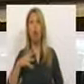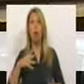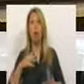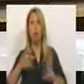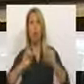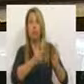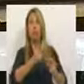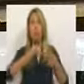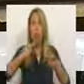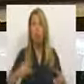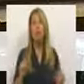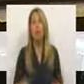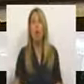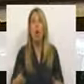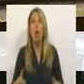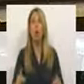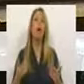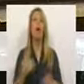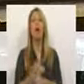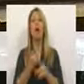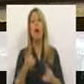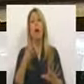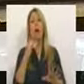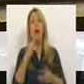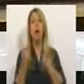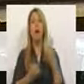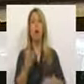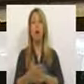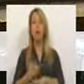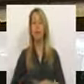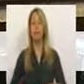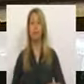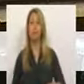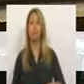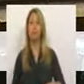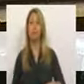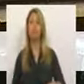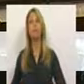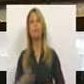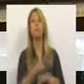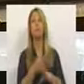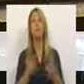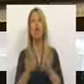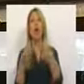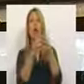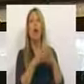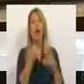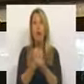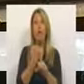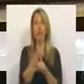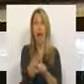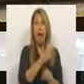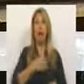se a tentação que dentro de alguns setores existe de transferir para as comissões de coordenação funções que neste momento estão nas entidades